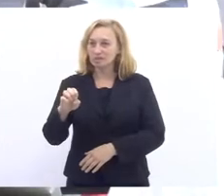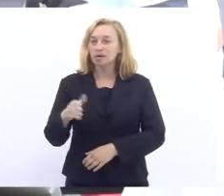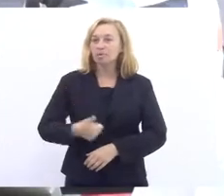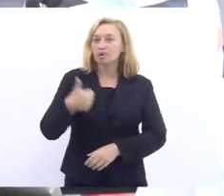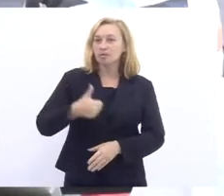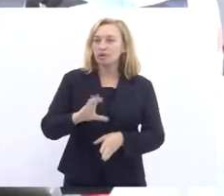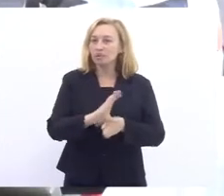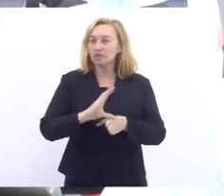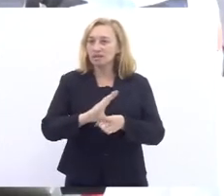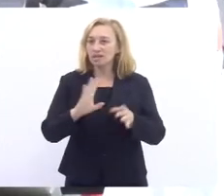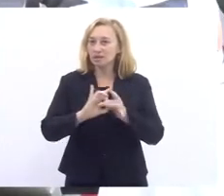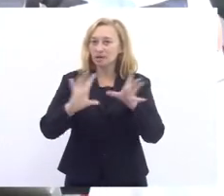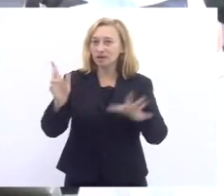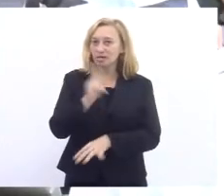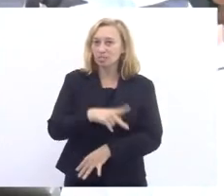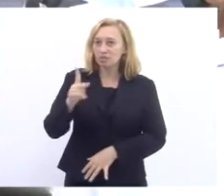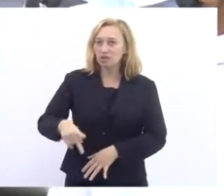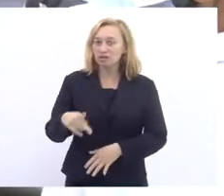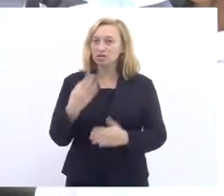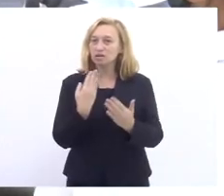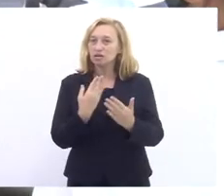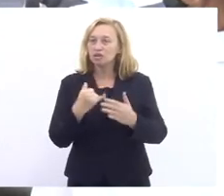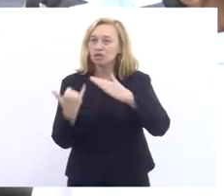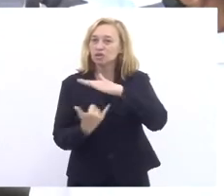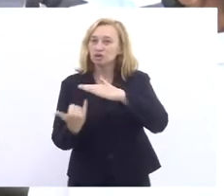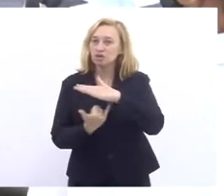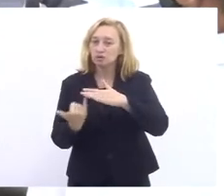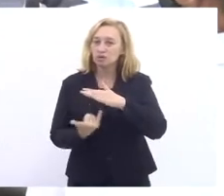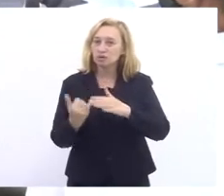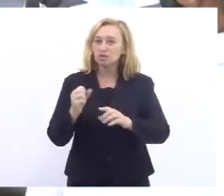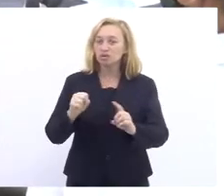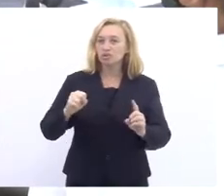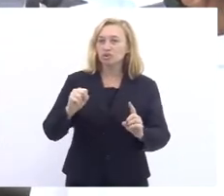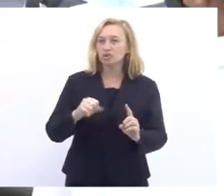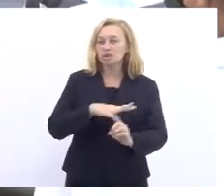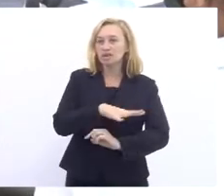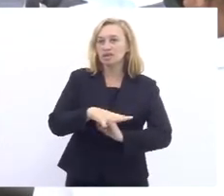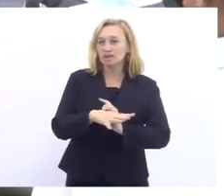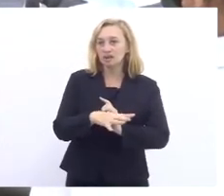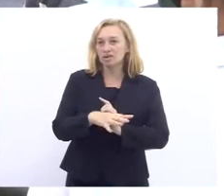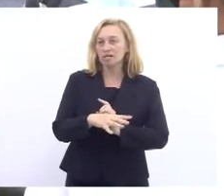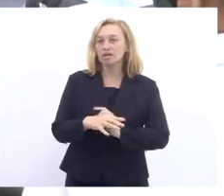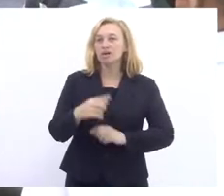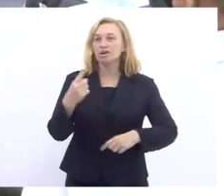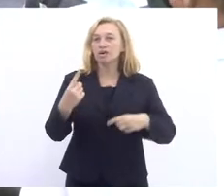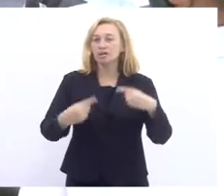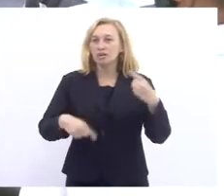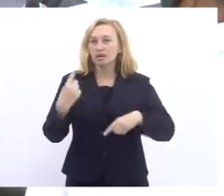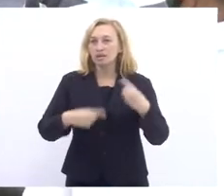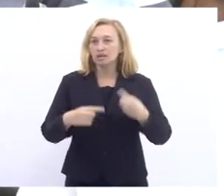deliberativo professora do estudo do Instituto de estudos sociais e políticos da web cam